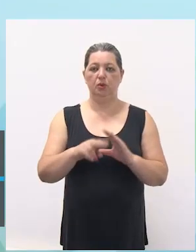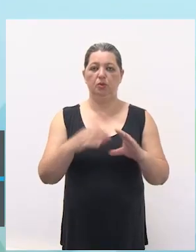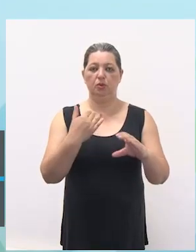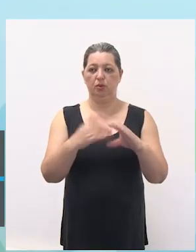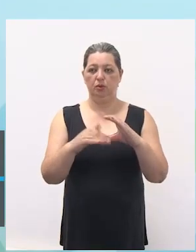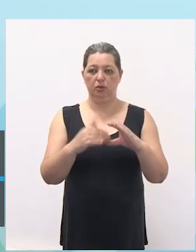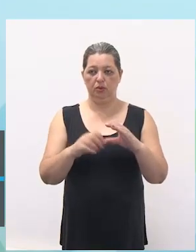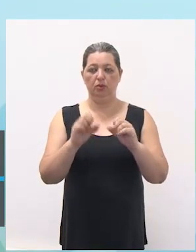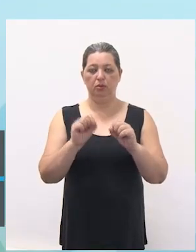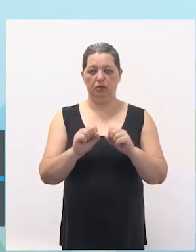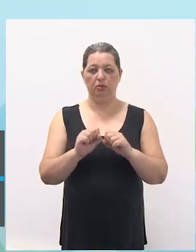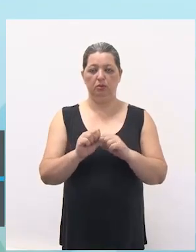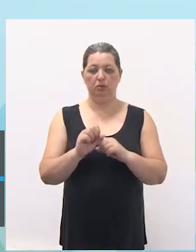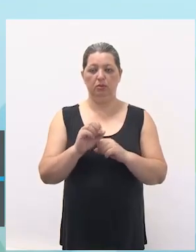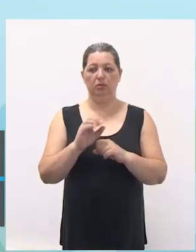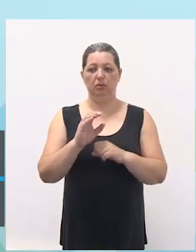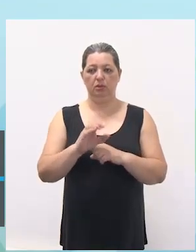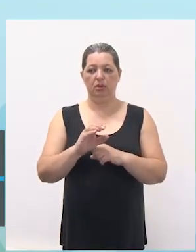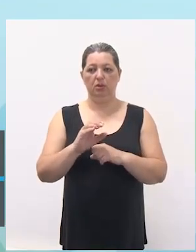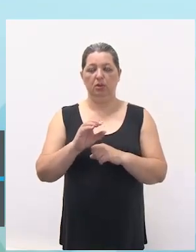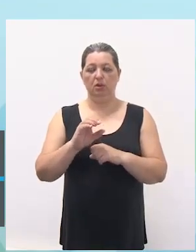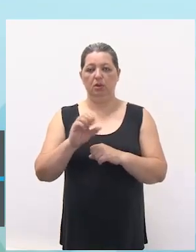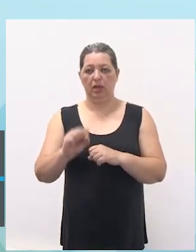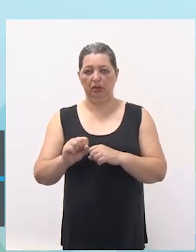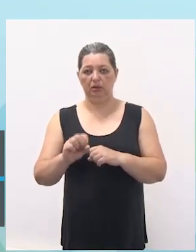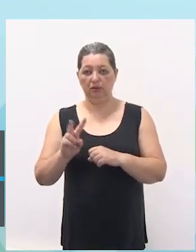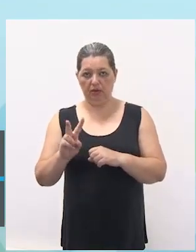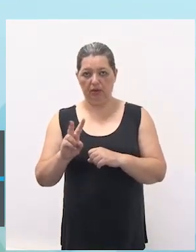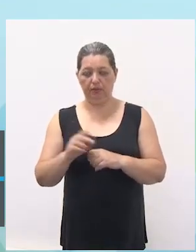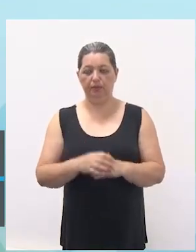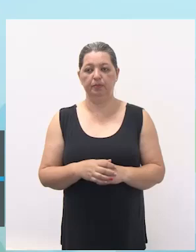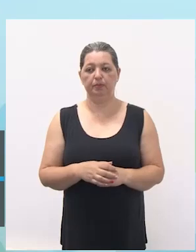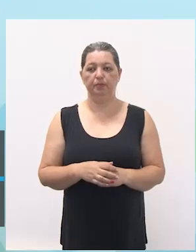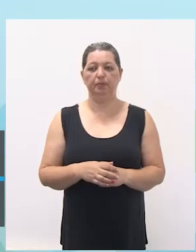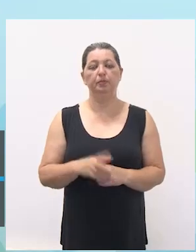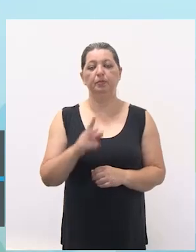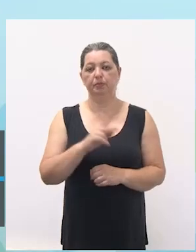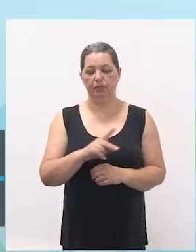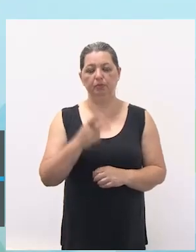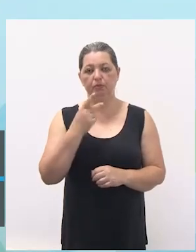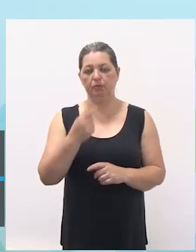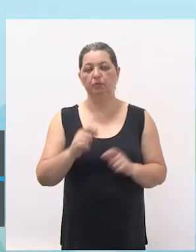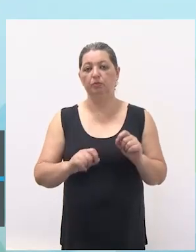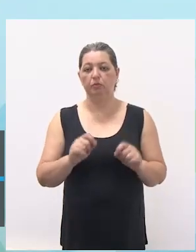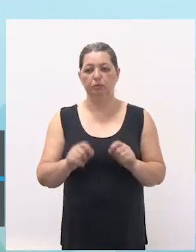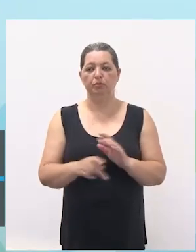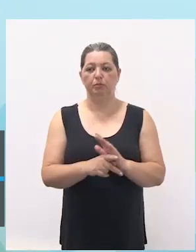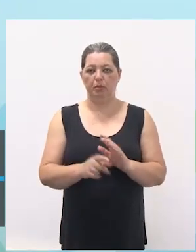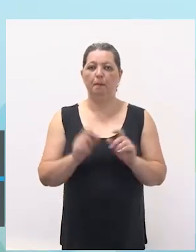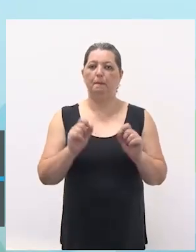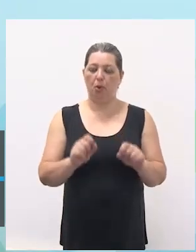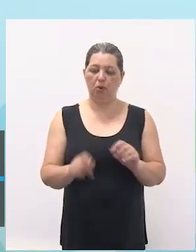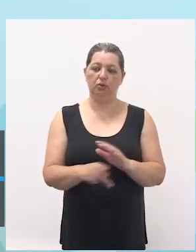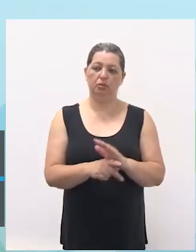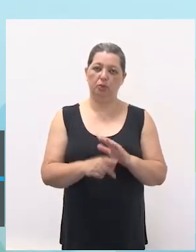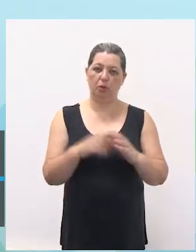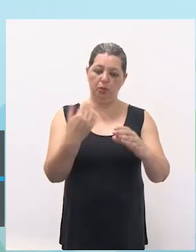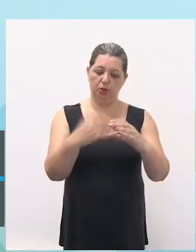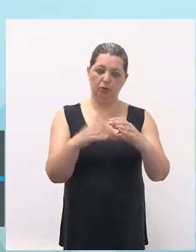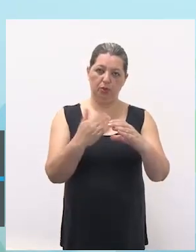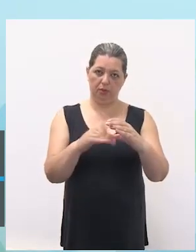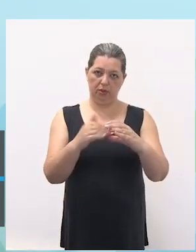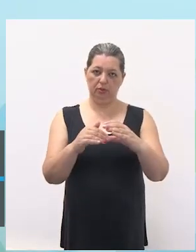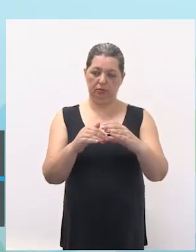pelo CSV. Então, o Marcos está colocando aqui. Então, a gente pode inserir o e-mail dos nossos alunos